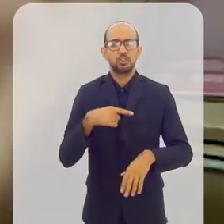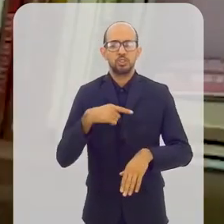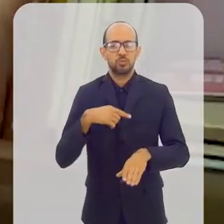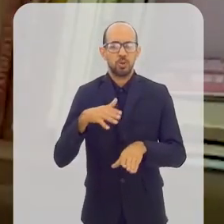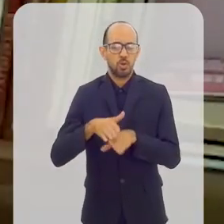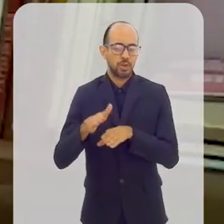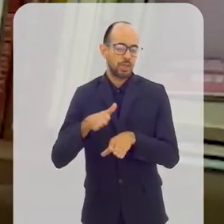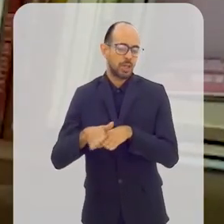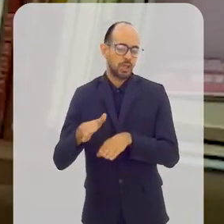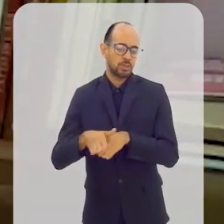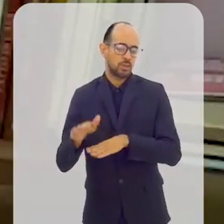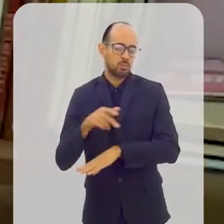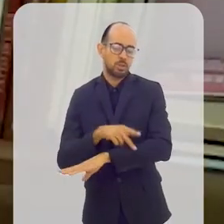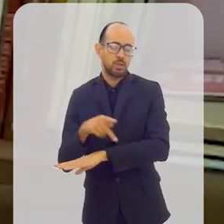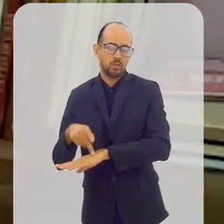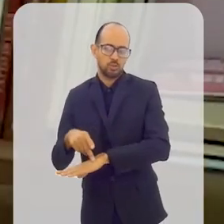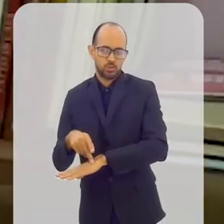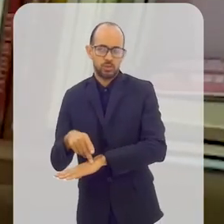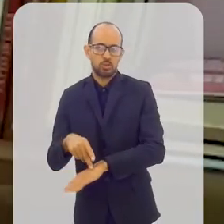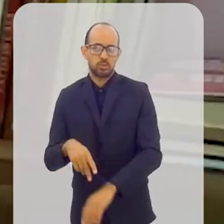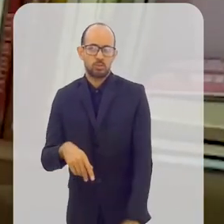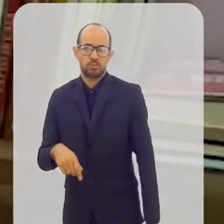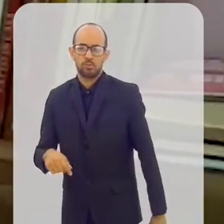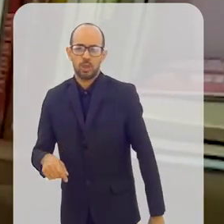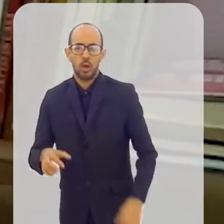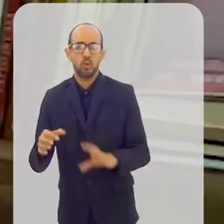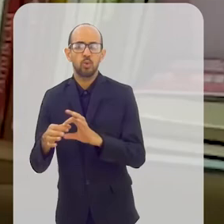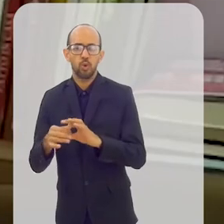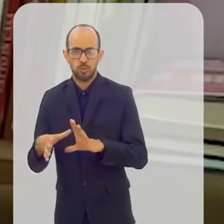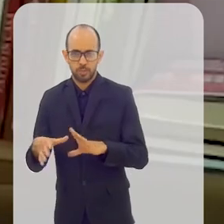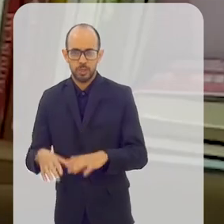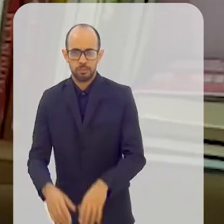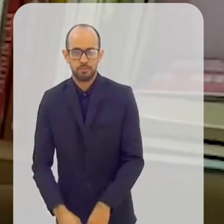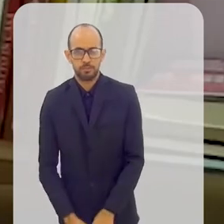uma orientação pedagógica a partir da pedagogia da autonomia.